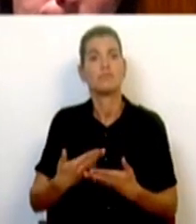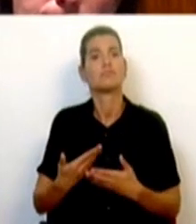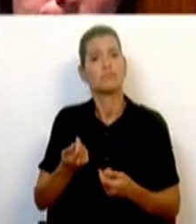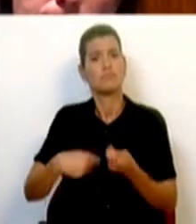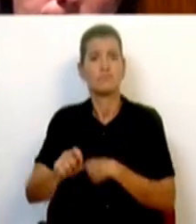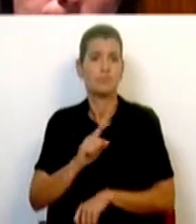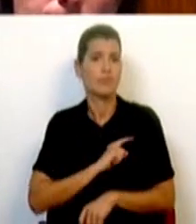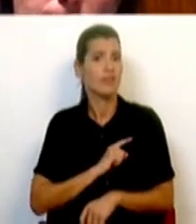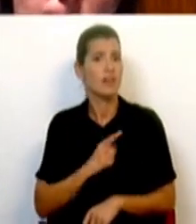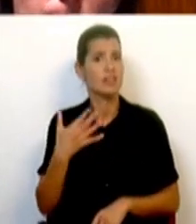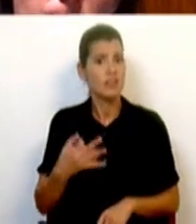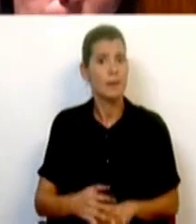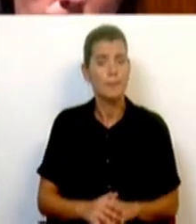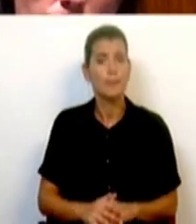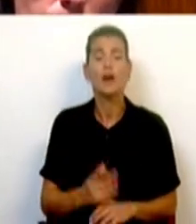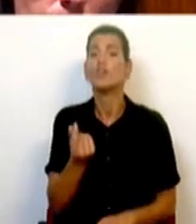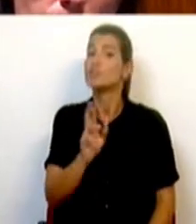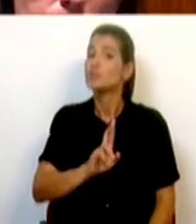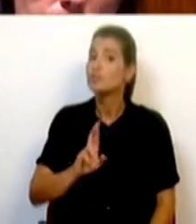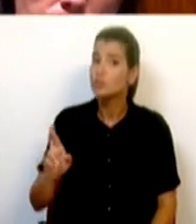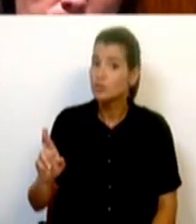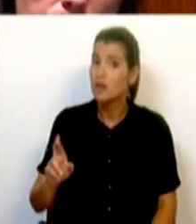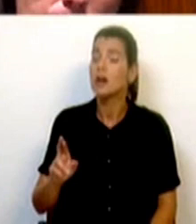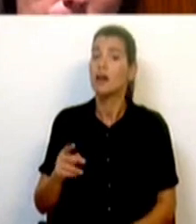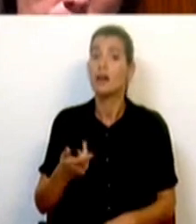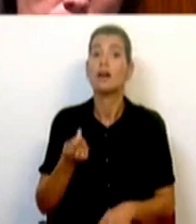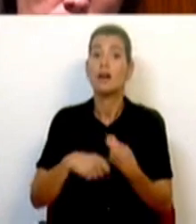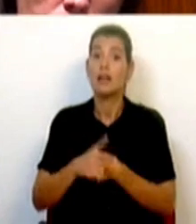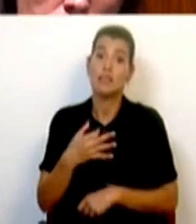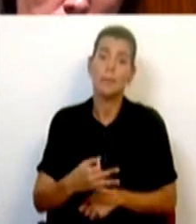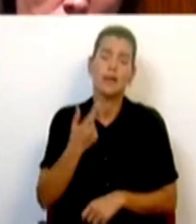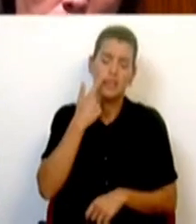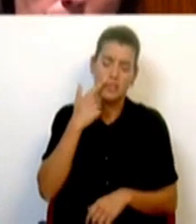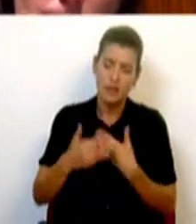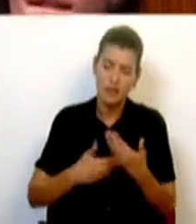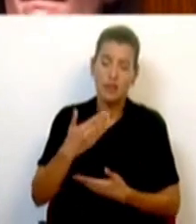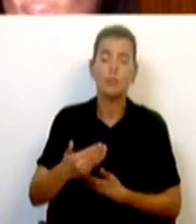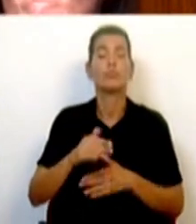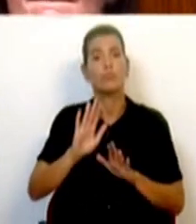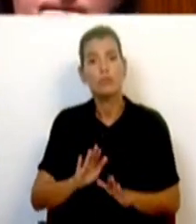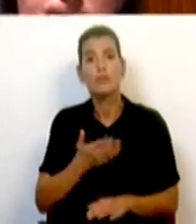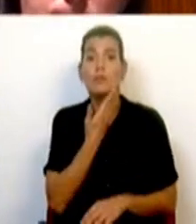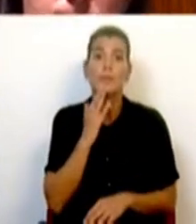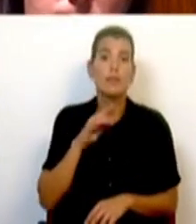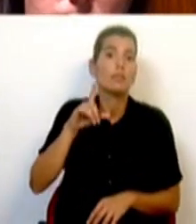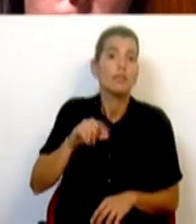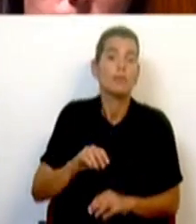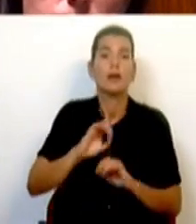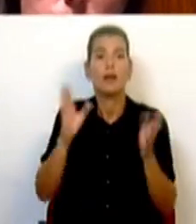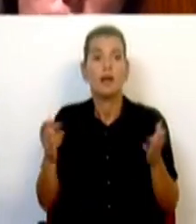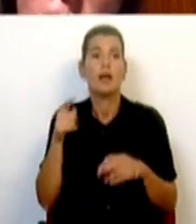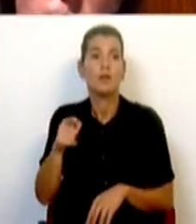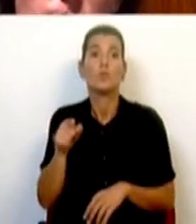da companhia. Qual é o montante em que será privatizada? Teremos tempo para ver e variará também necessariamente